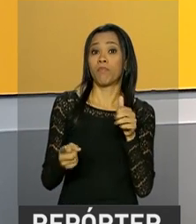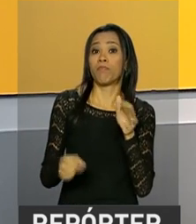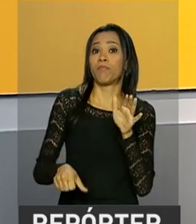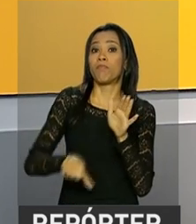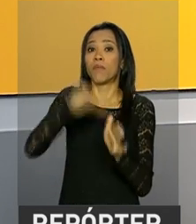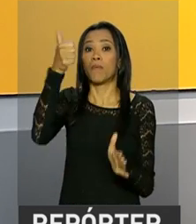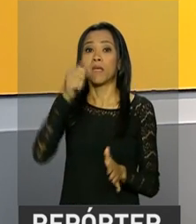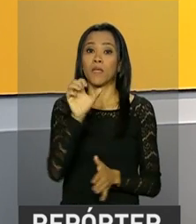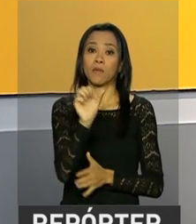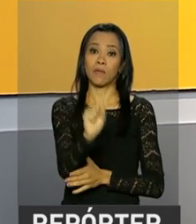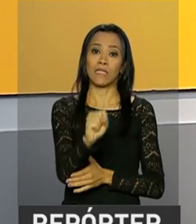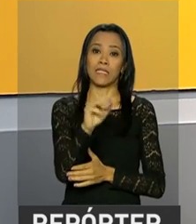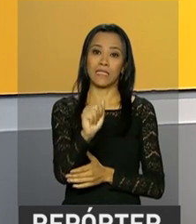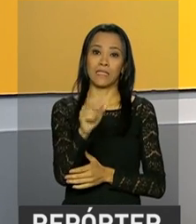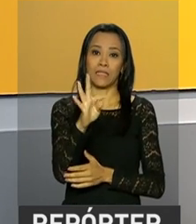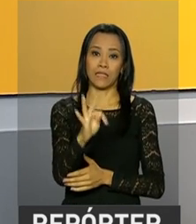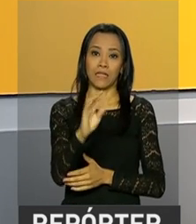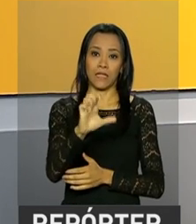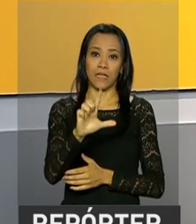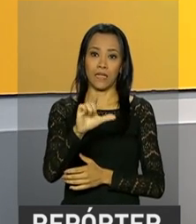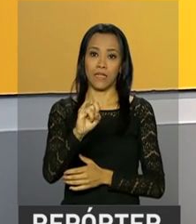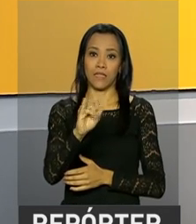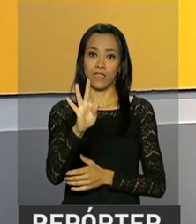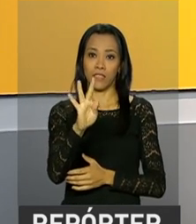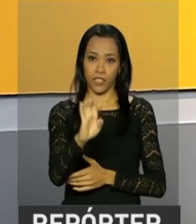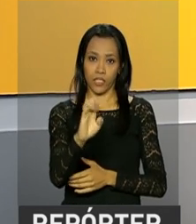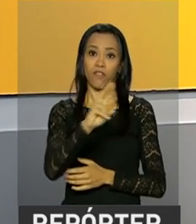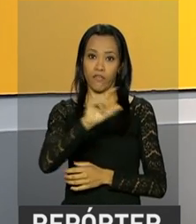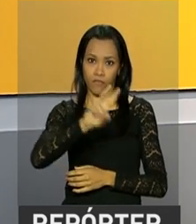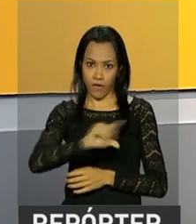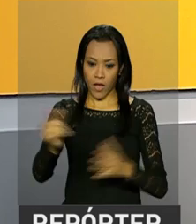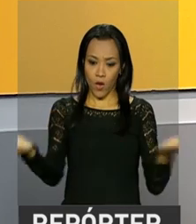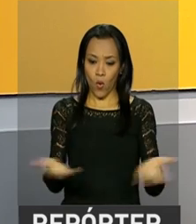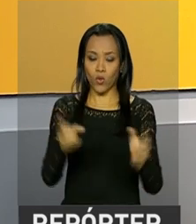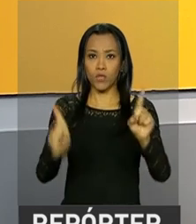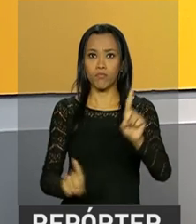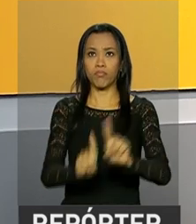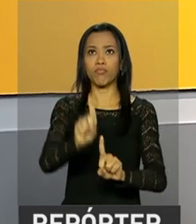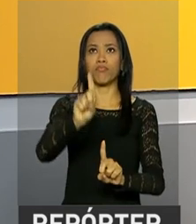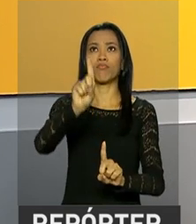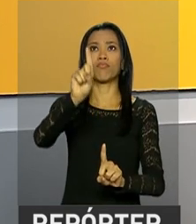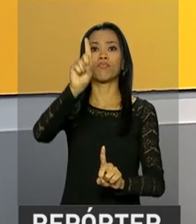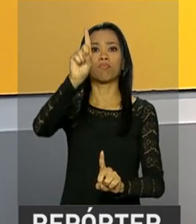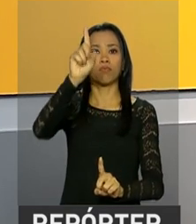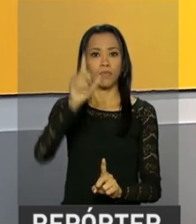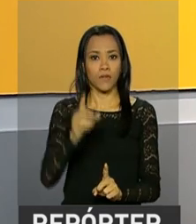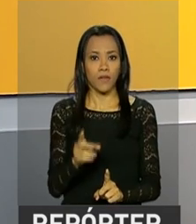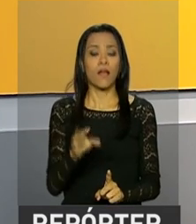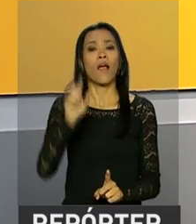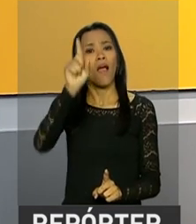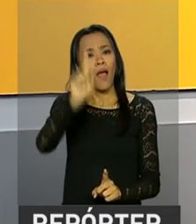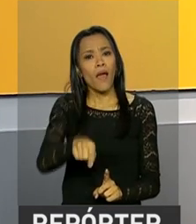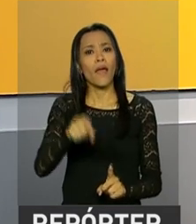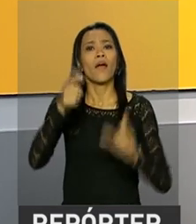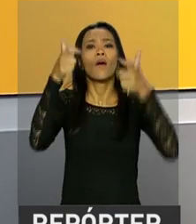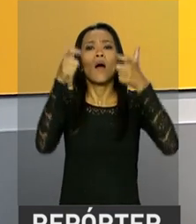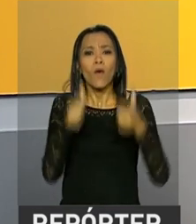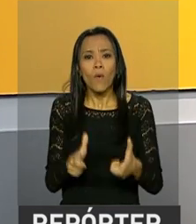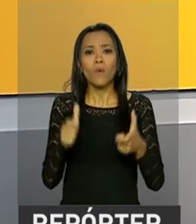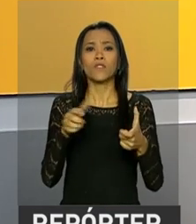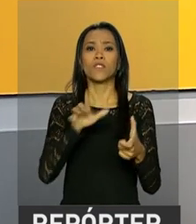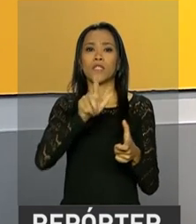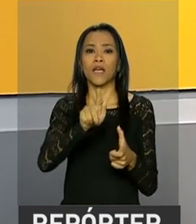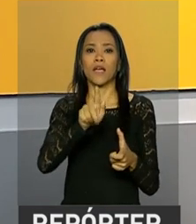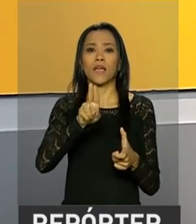geoestacionário brasileiro vai ser enviado hoje para o espaço. O lançamento será a partir de um centro espacial